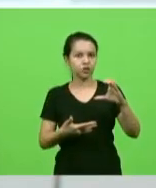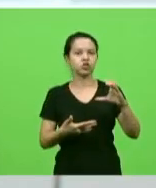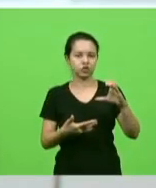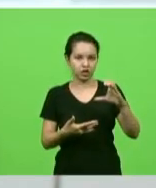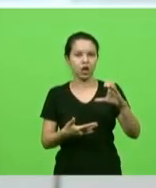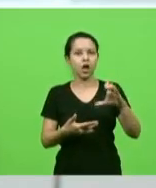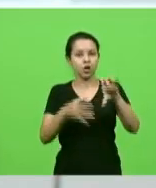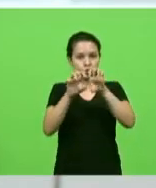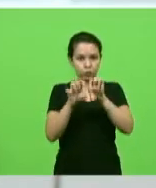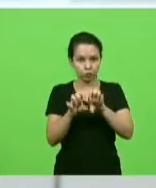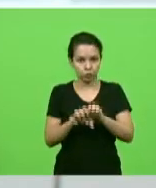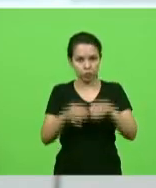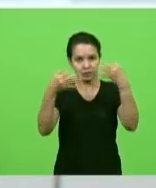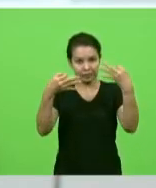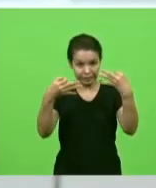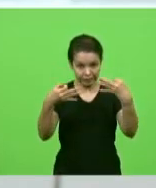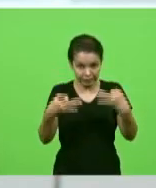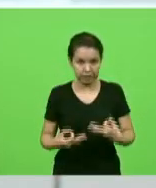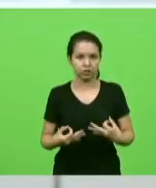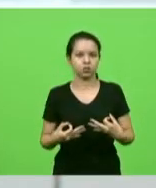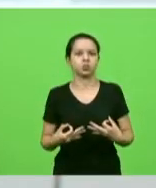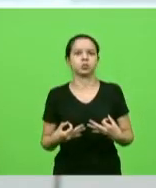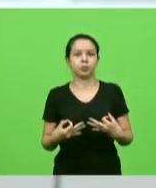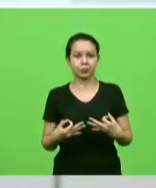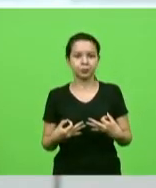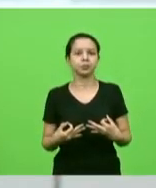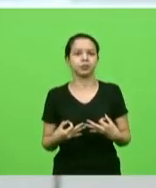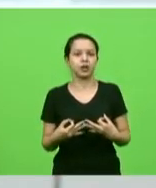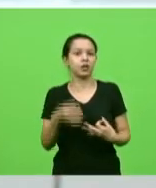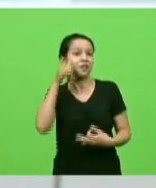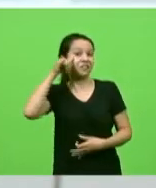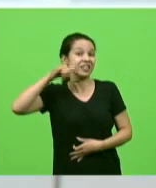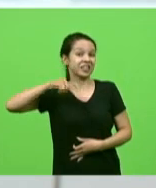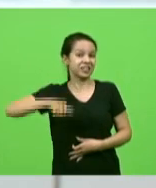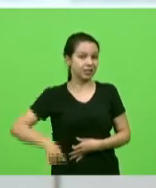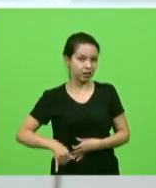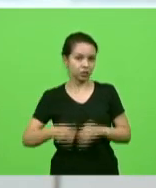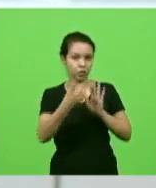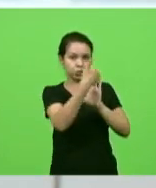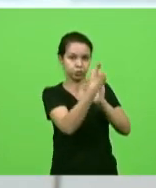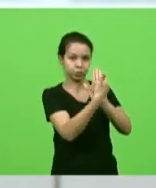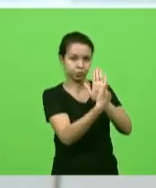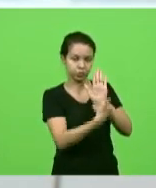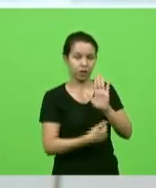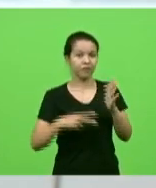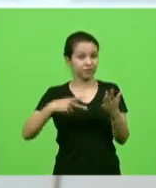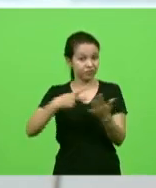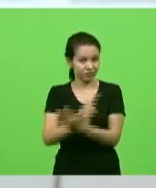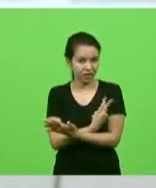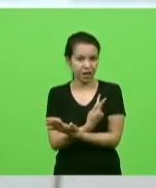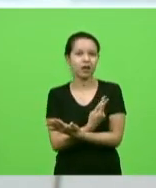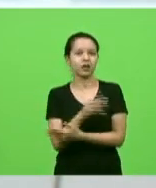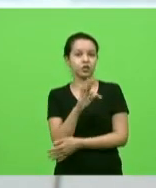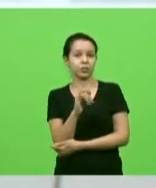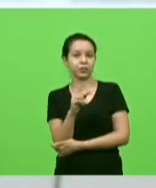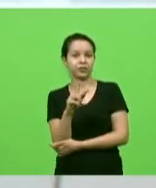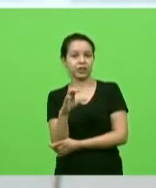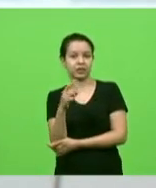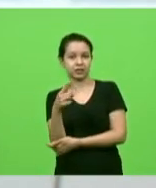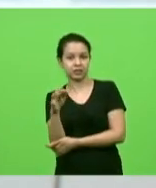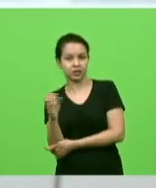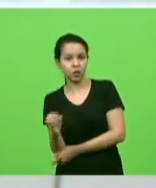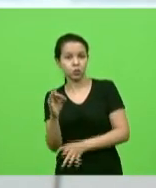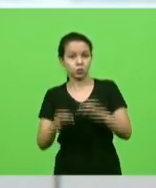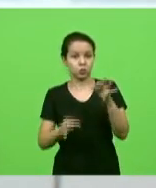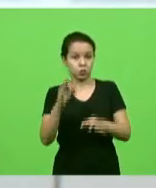evitando-se assim que as imputações par Então somente sobre o campo da tipificação jurídica que a